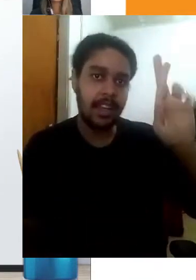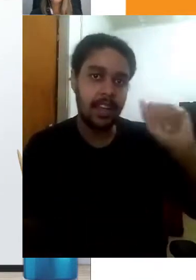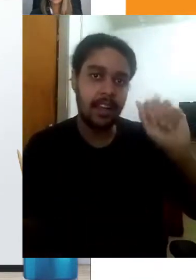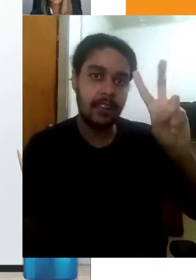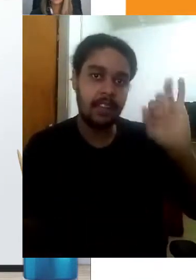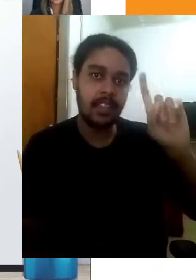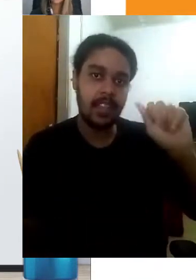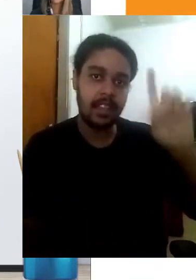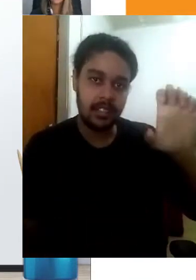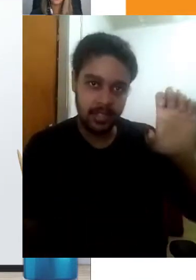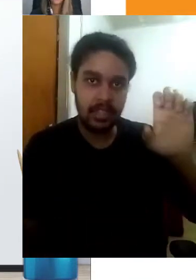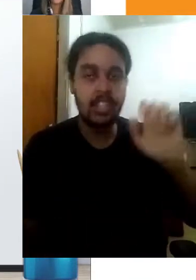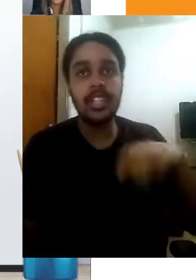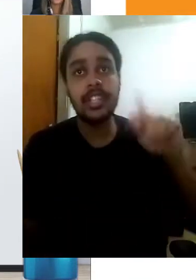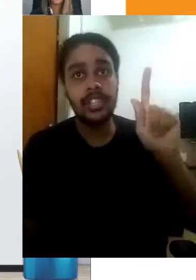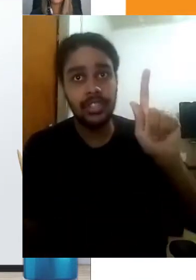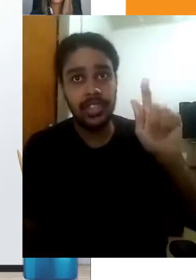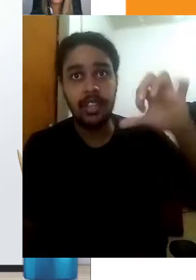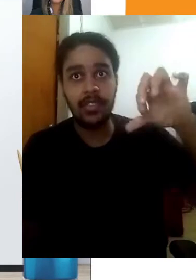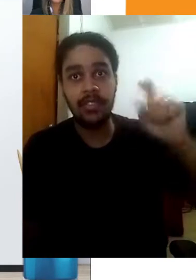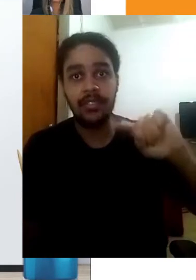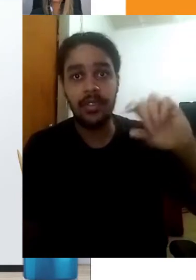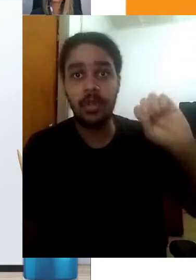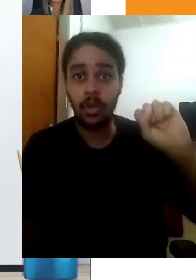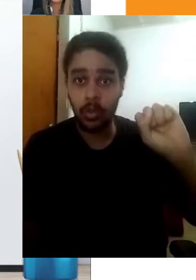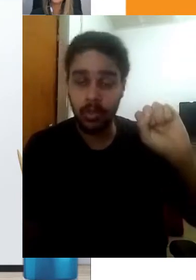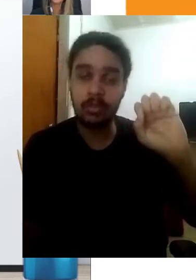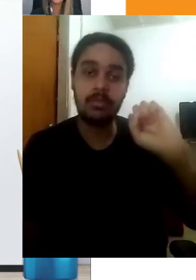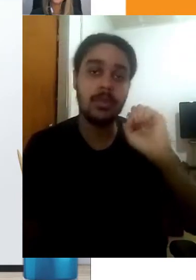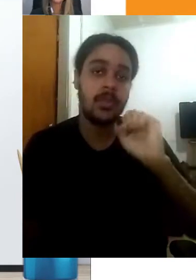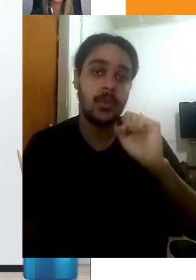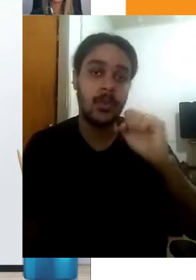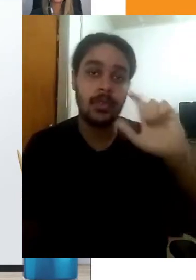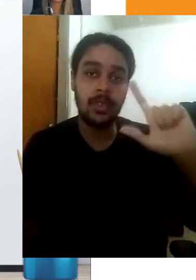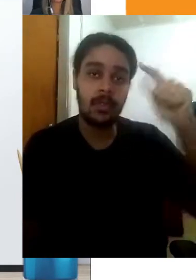submetidos à ação da gravidade. G igual a 9,8 metros por segundo ao quadrado.